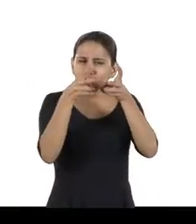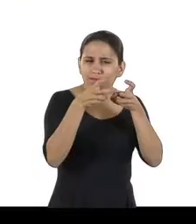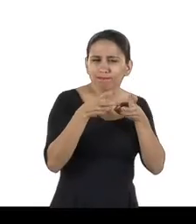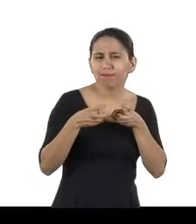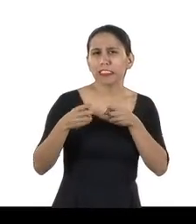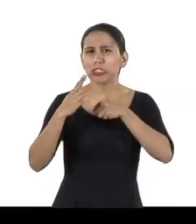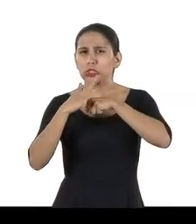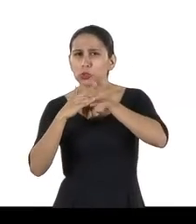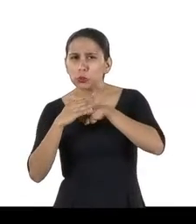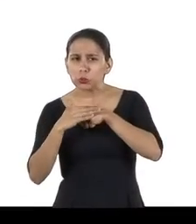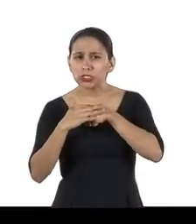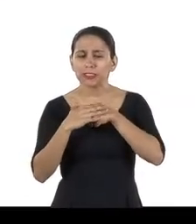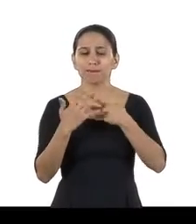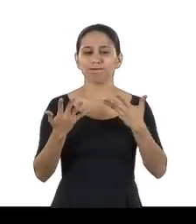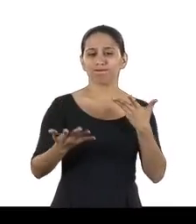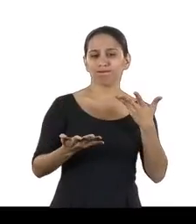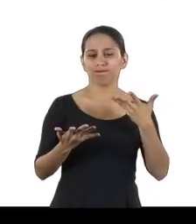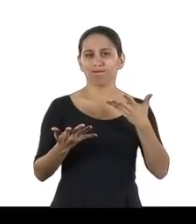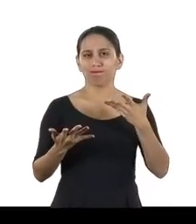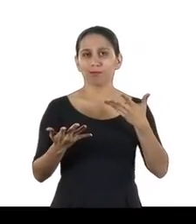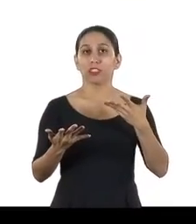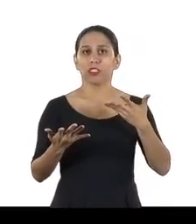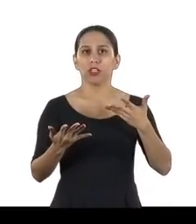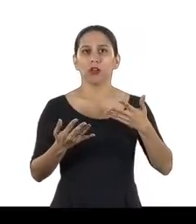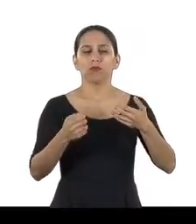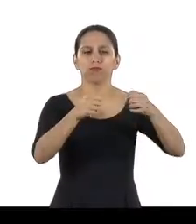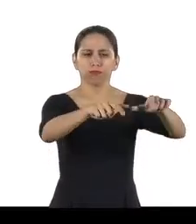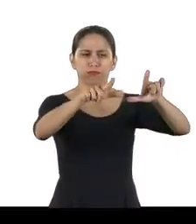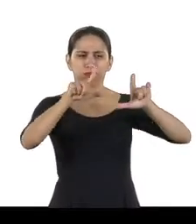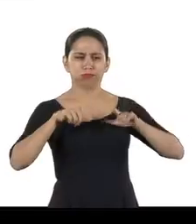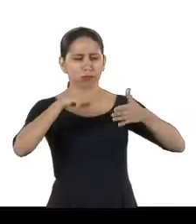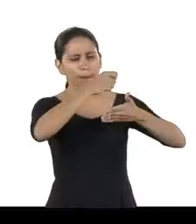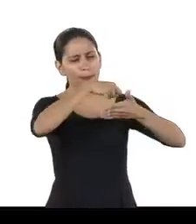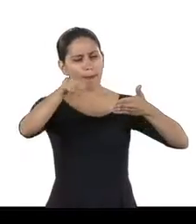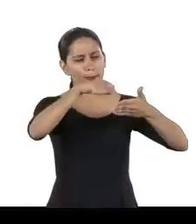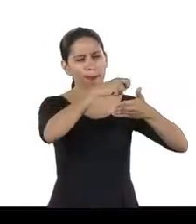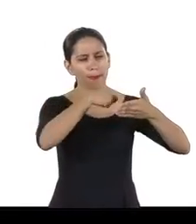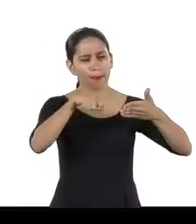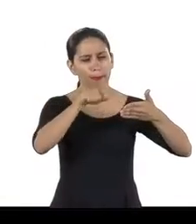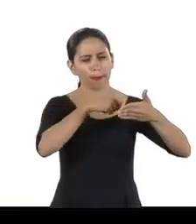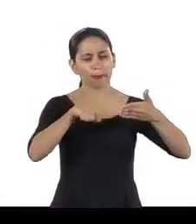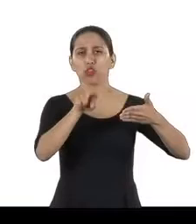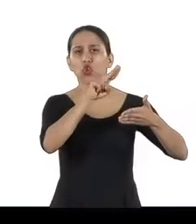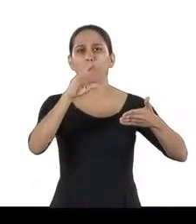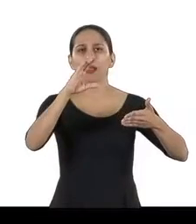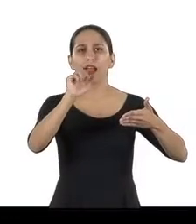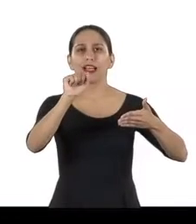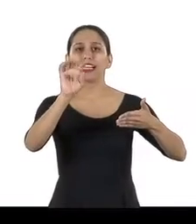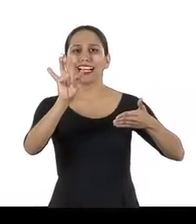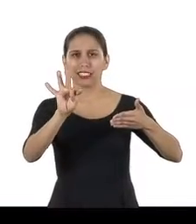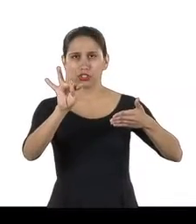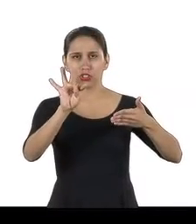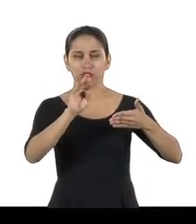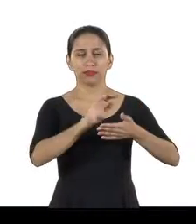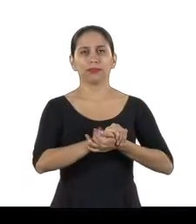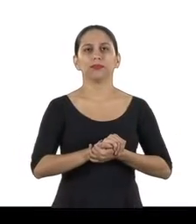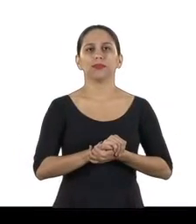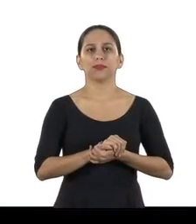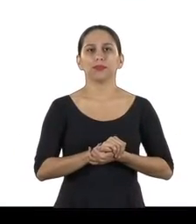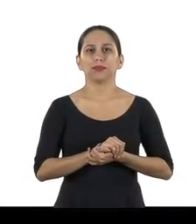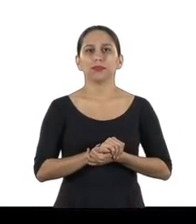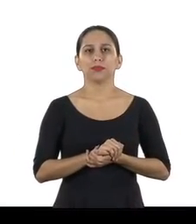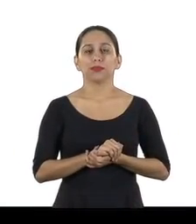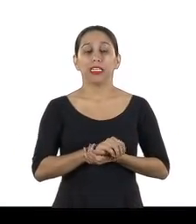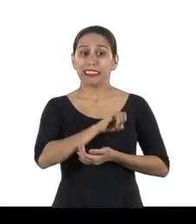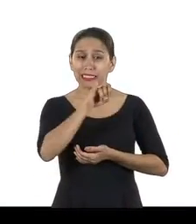solicitar a emissão do comunicado de acidente do trabalho, conhecido como CAT. E, se necessário, deve